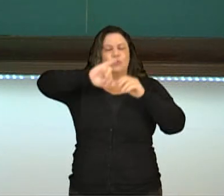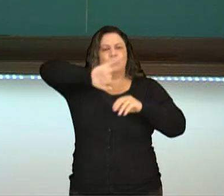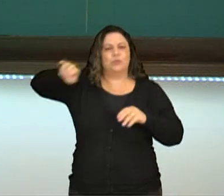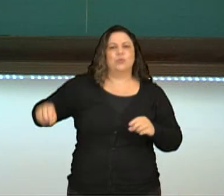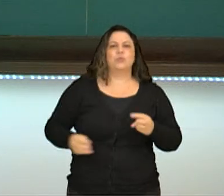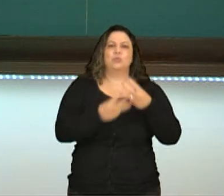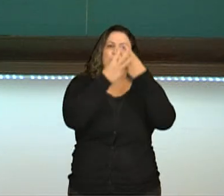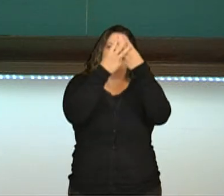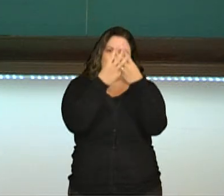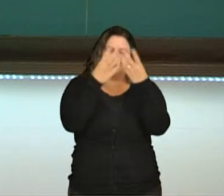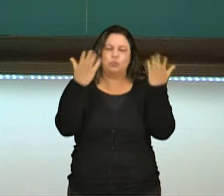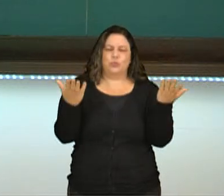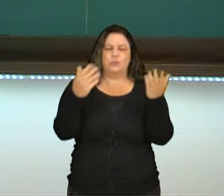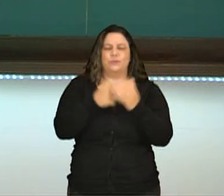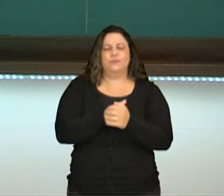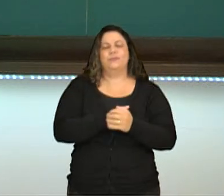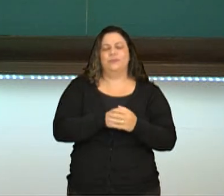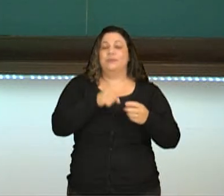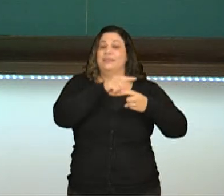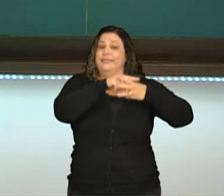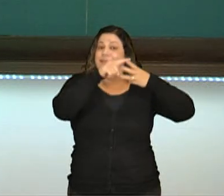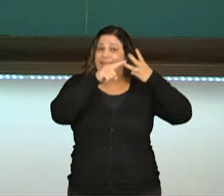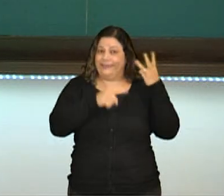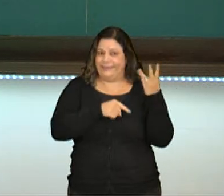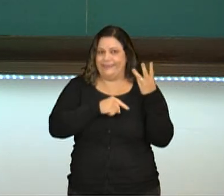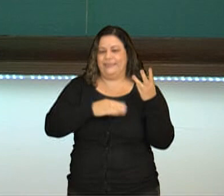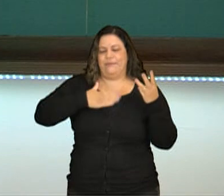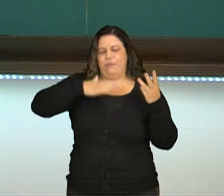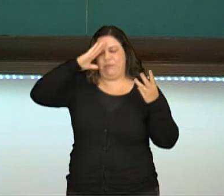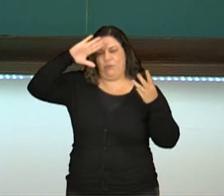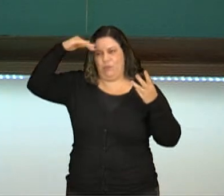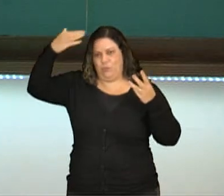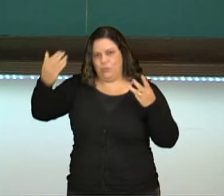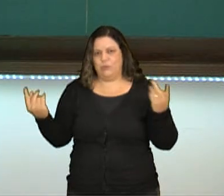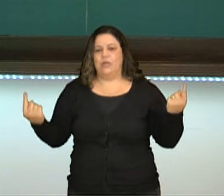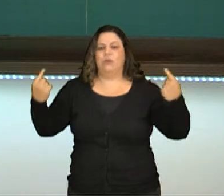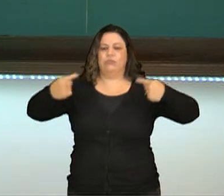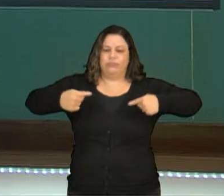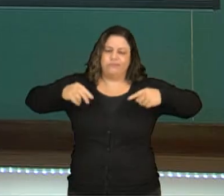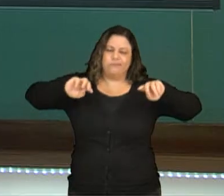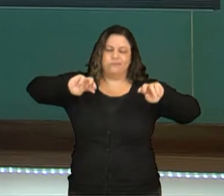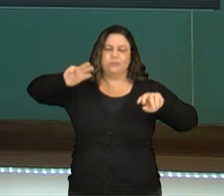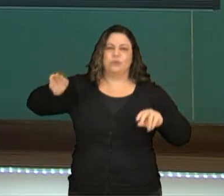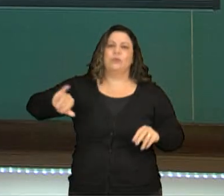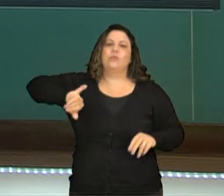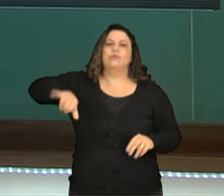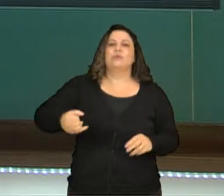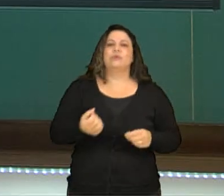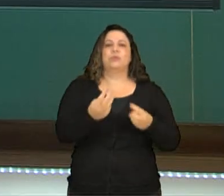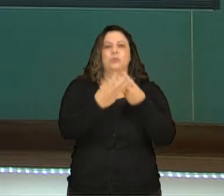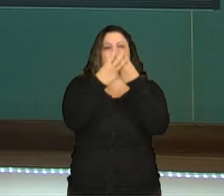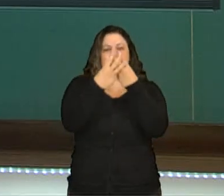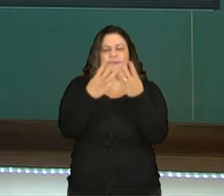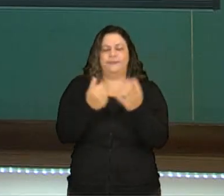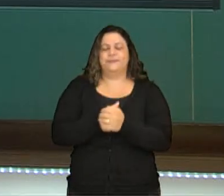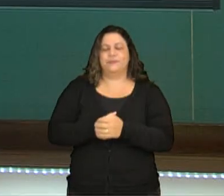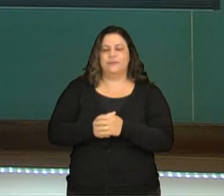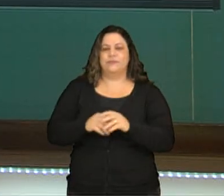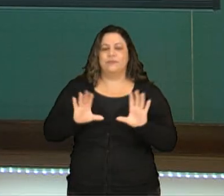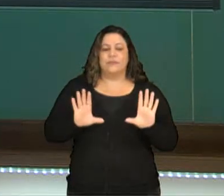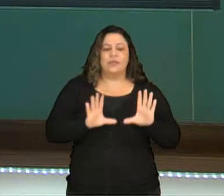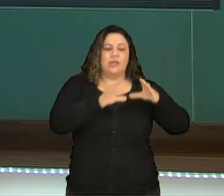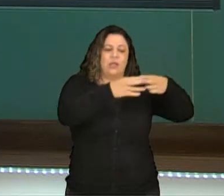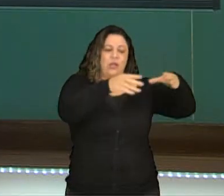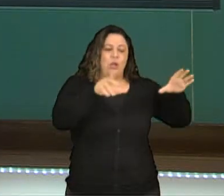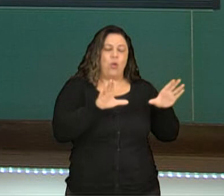Então, basicamente, você tem três motivações principais aí nessa disputa. Nos campos de refugiados,